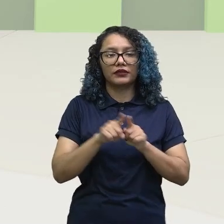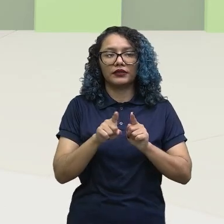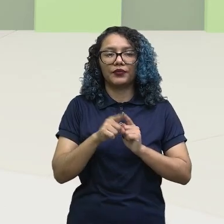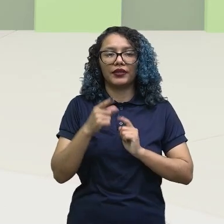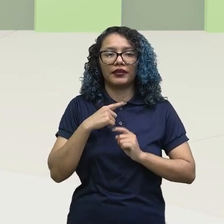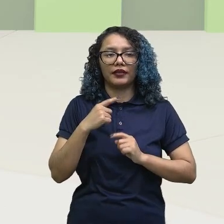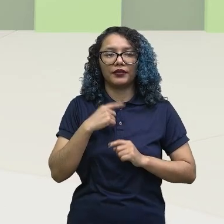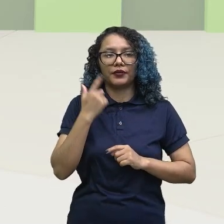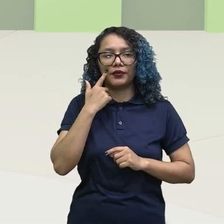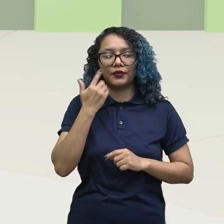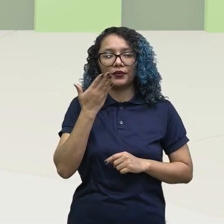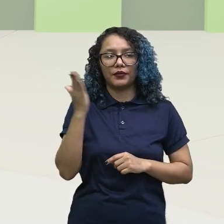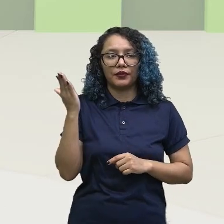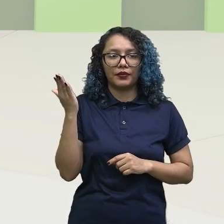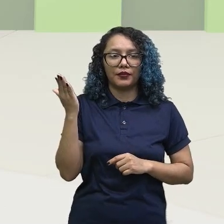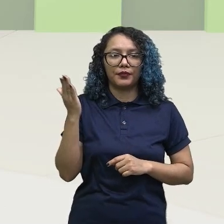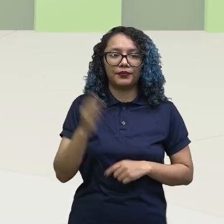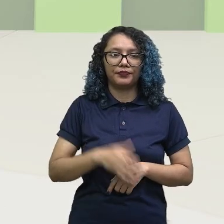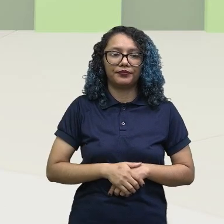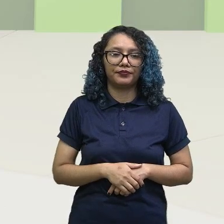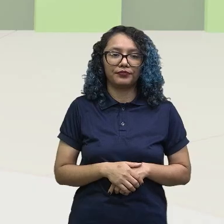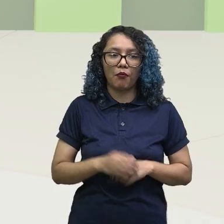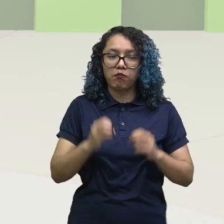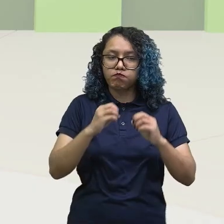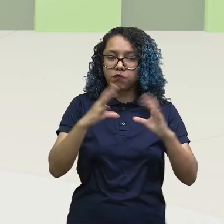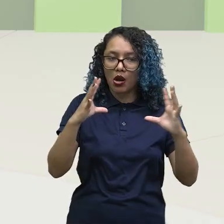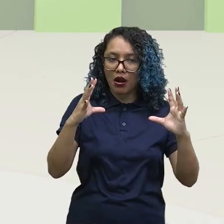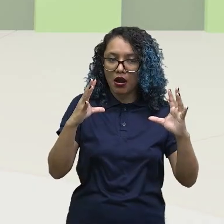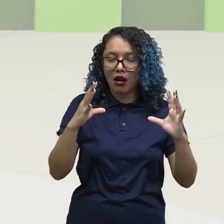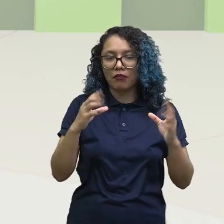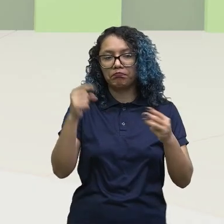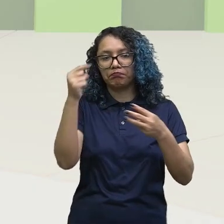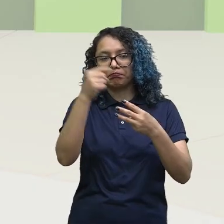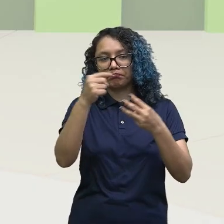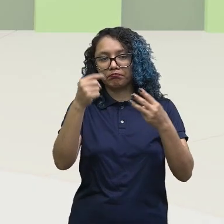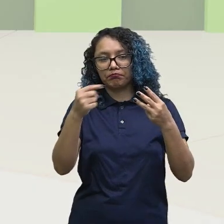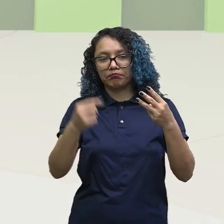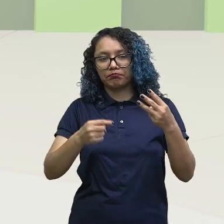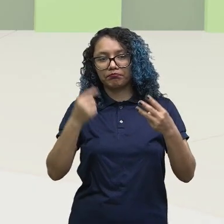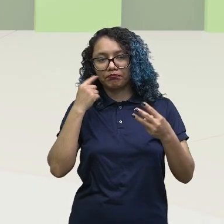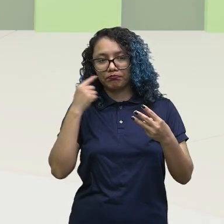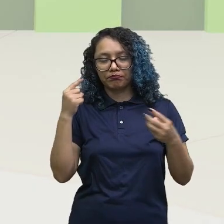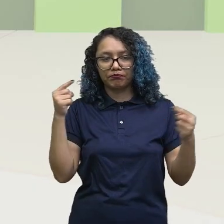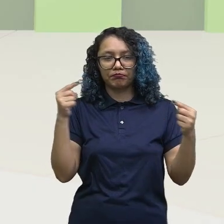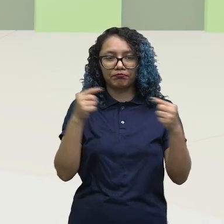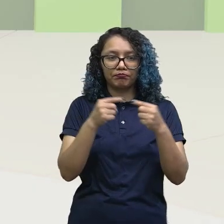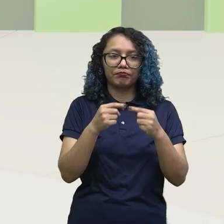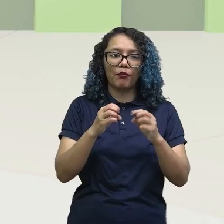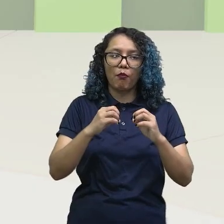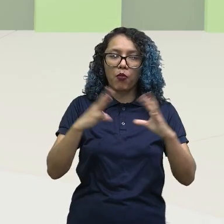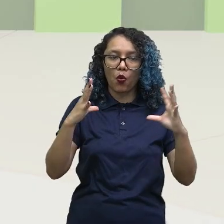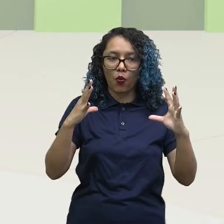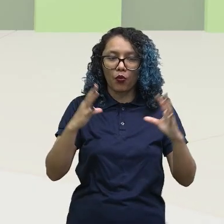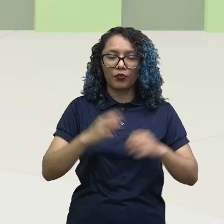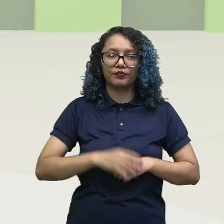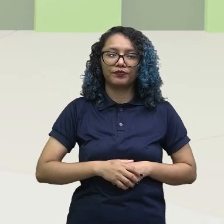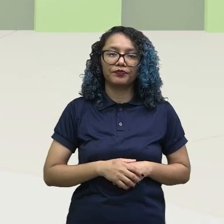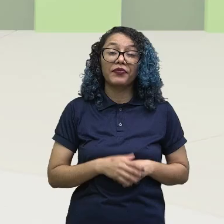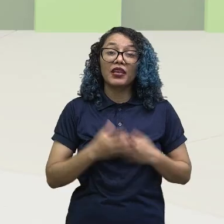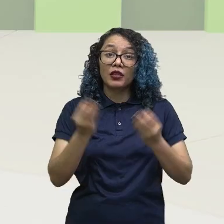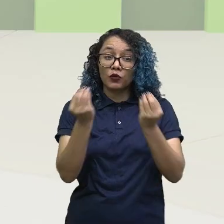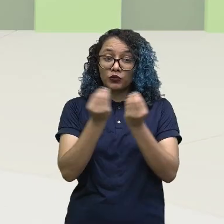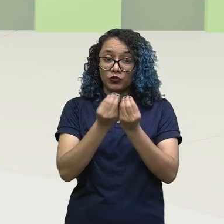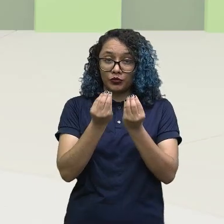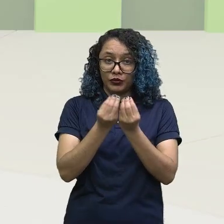olhada. Ali a gente tem explosivos, reativos, né, peróxidos orgânicos. Então, as